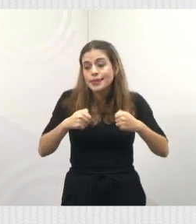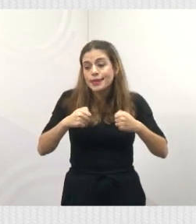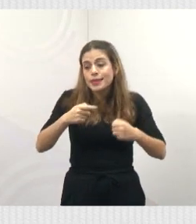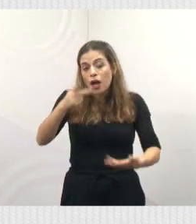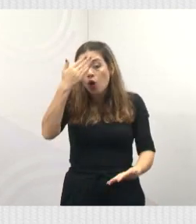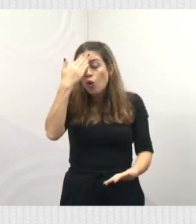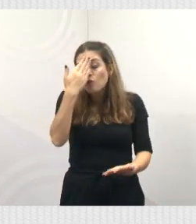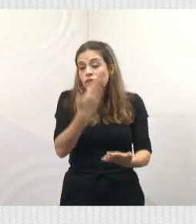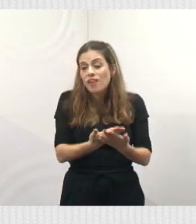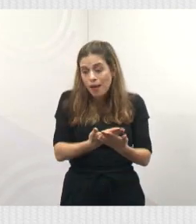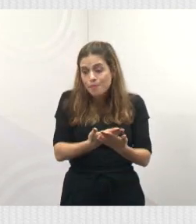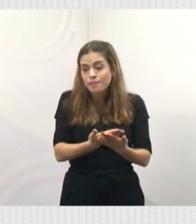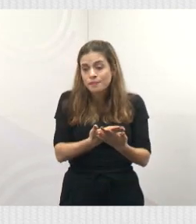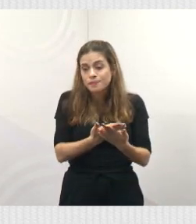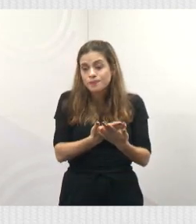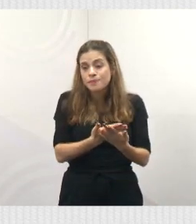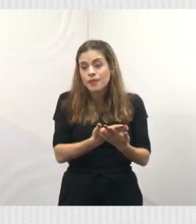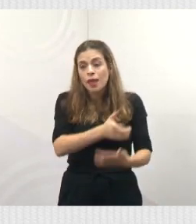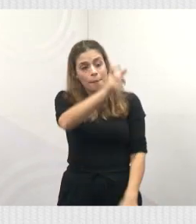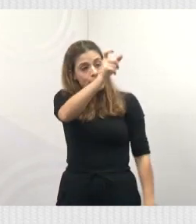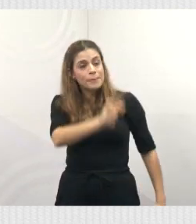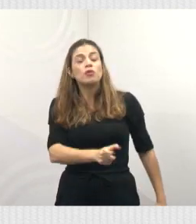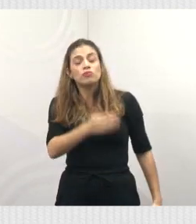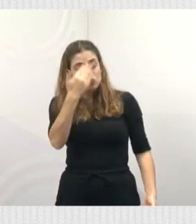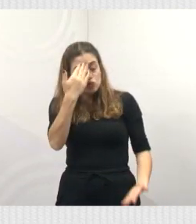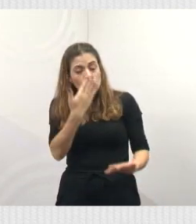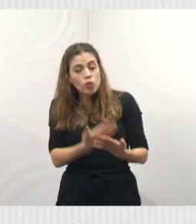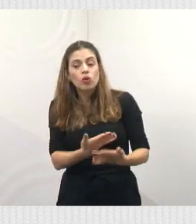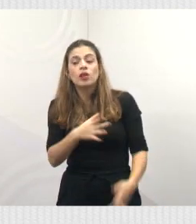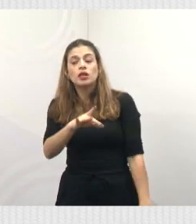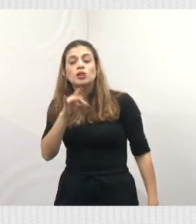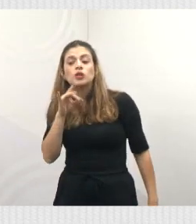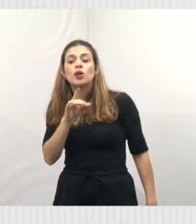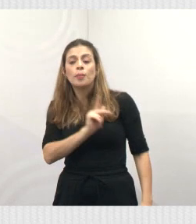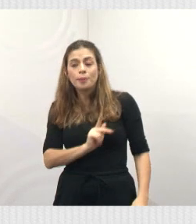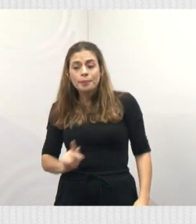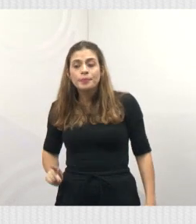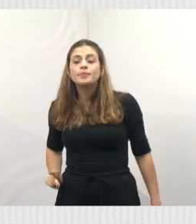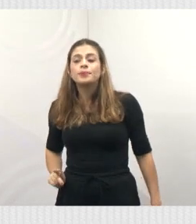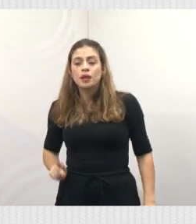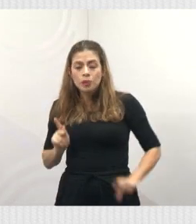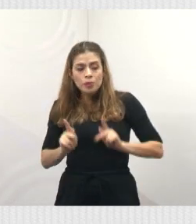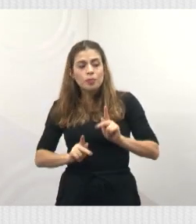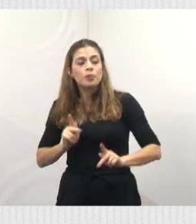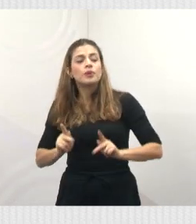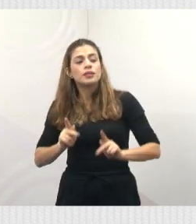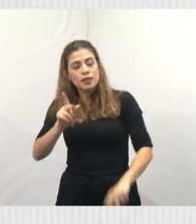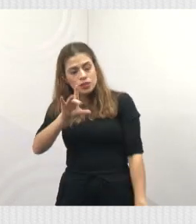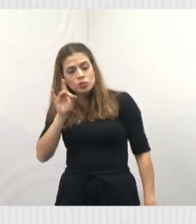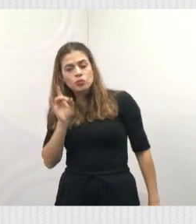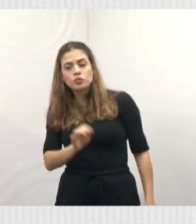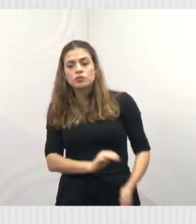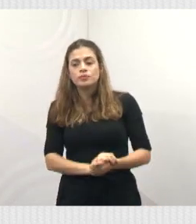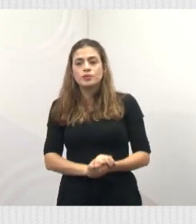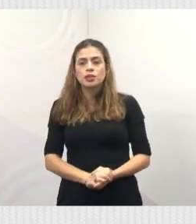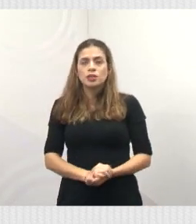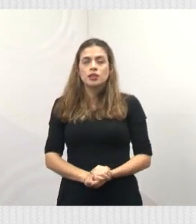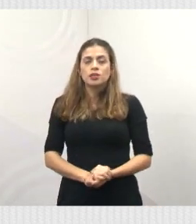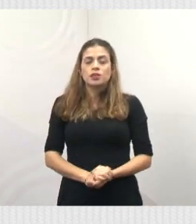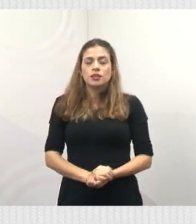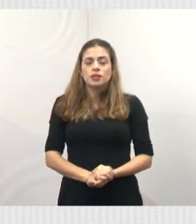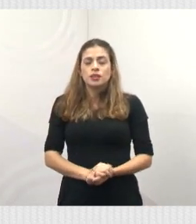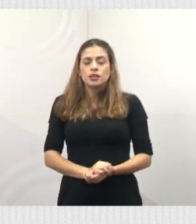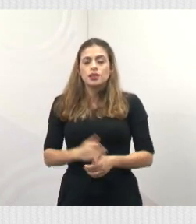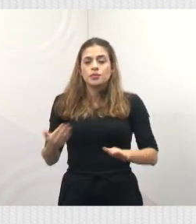E ele foi quem o povo escolheu, quem o povo confiou. Isso faz parte da democracia, isso faz parte da legitimidade